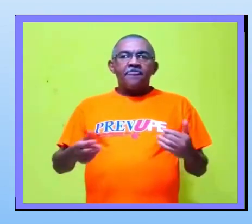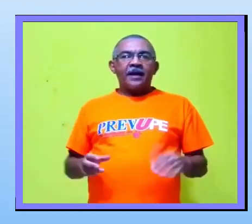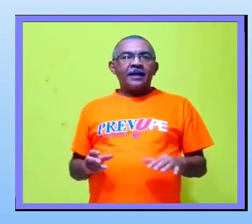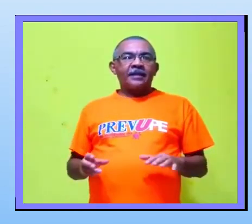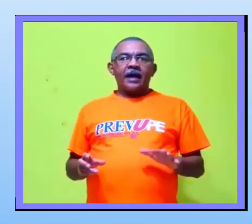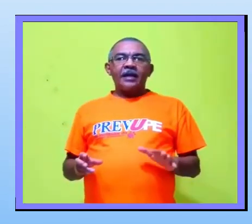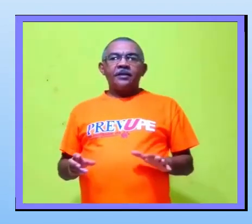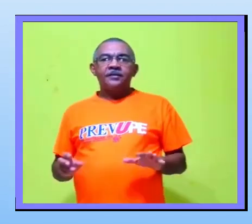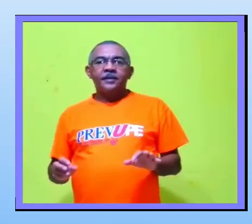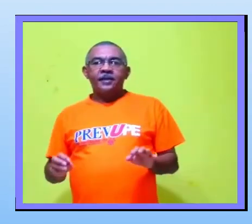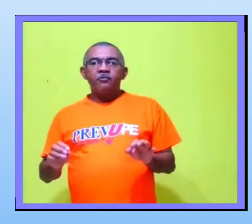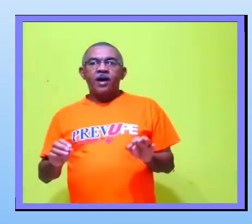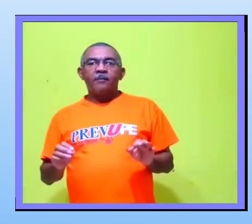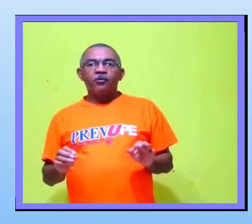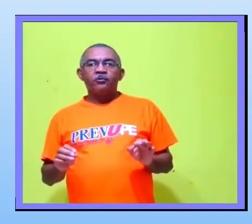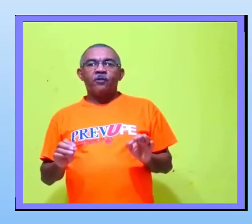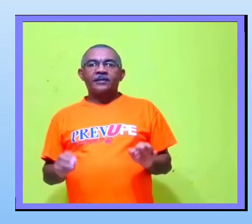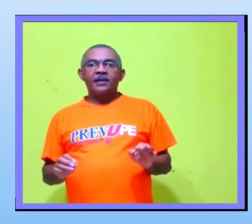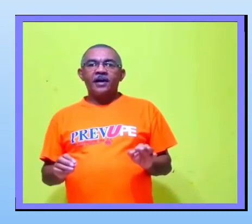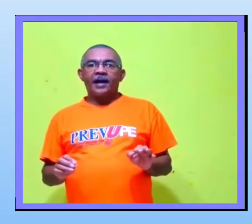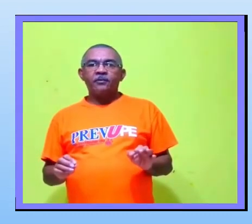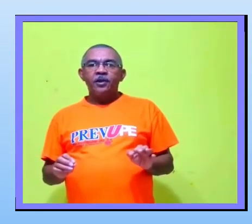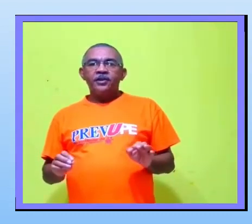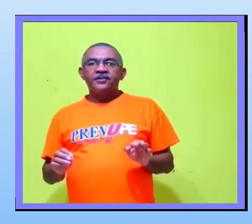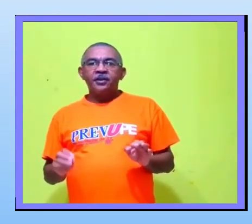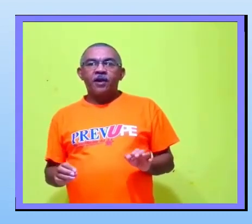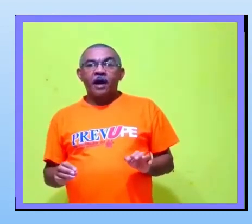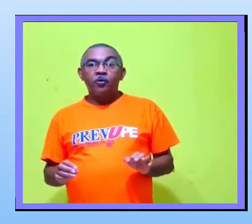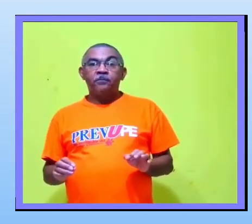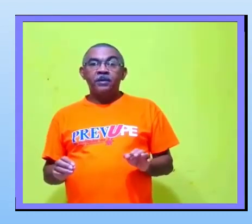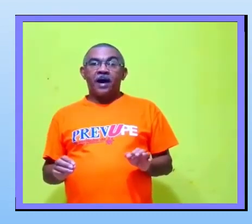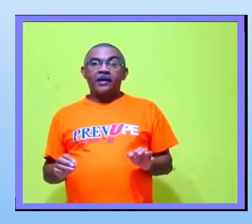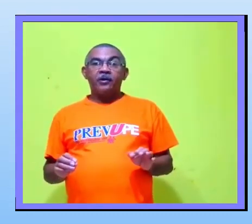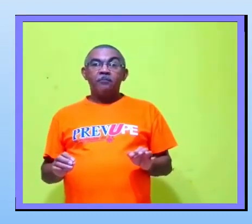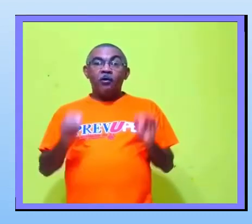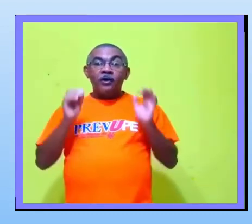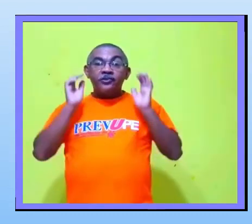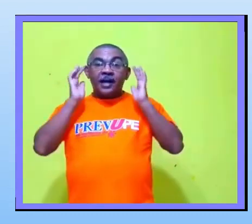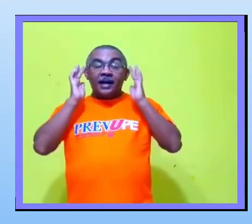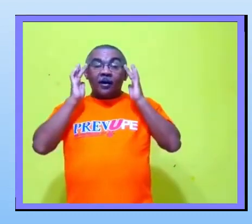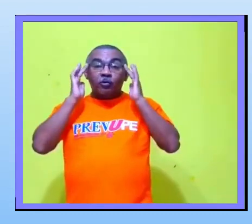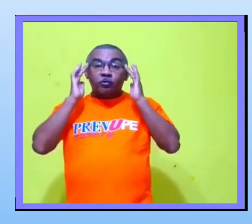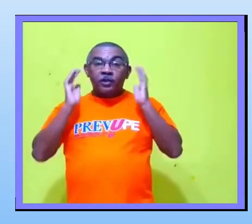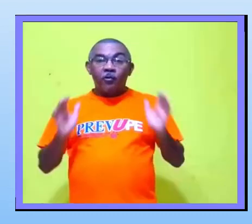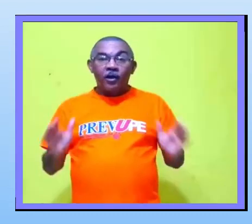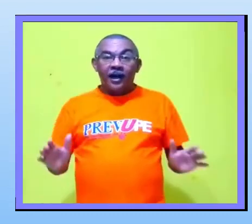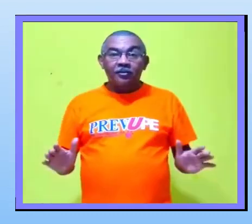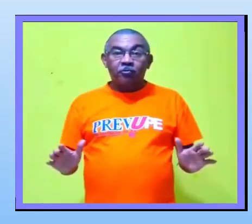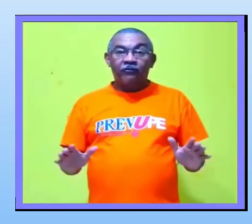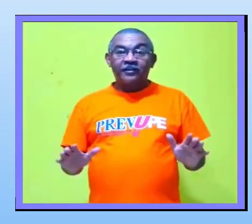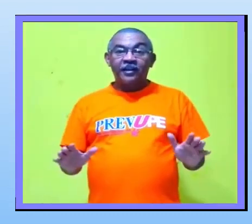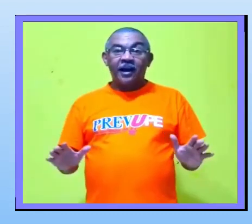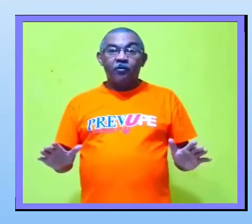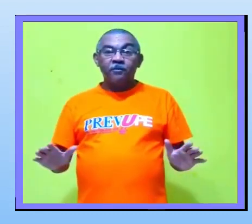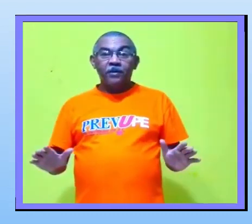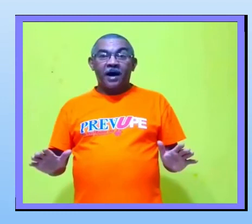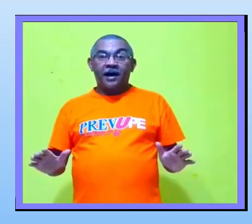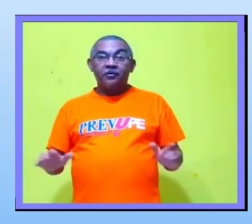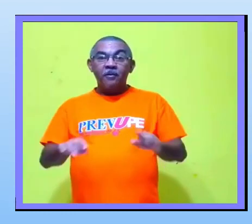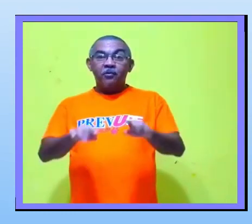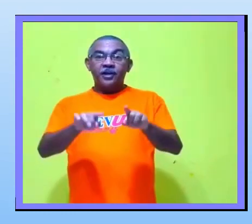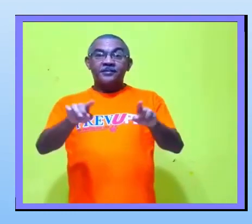vamos lá. Na letra A ele diz que tem um carbono quaternário e 5 carbono primário. Bom, de cara logo tu dá uma olhada e tu vê que tem